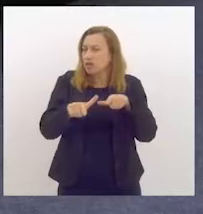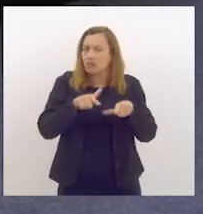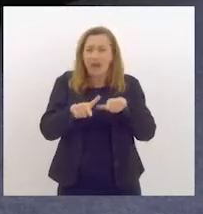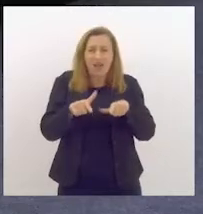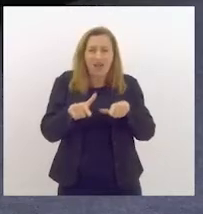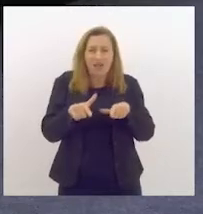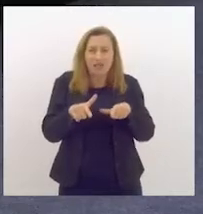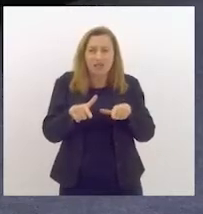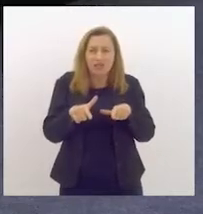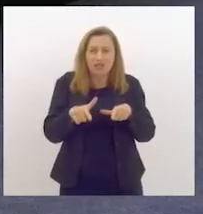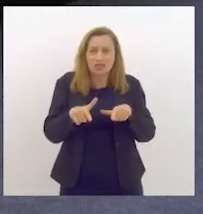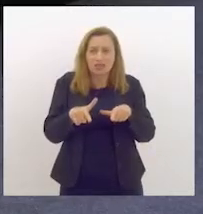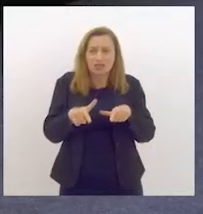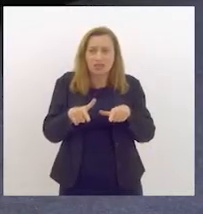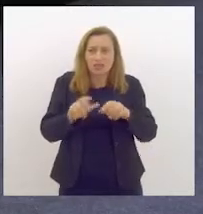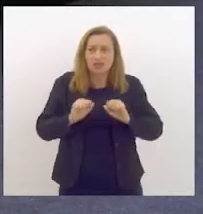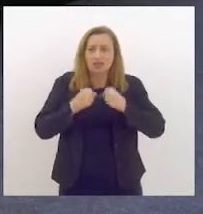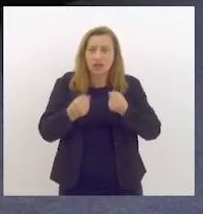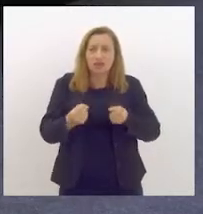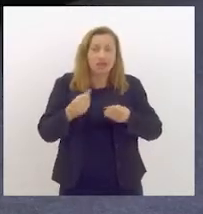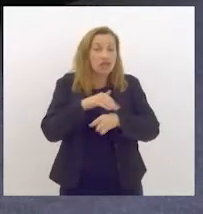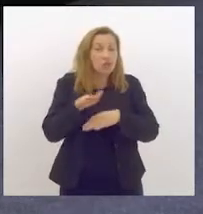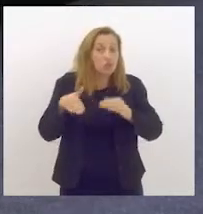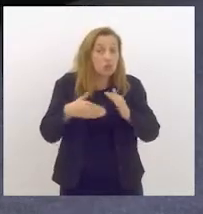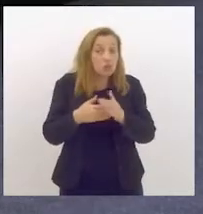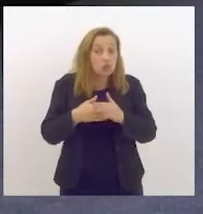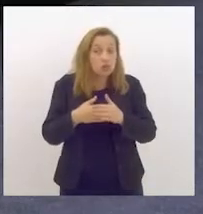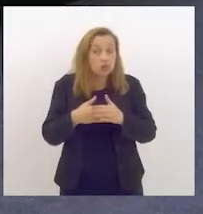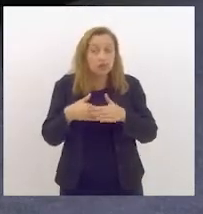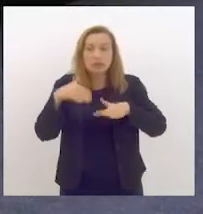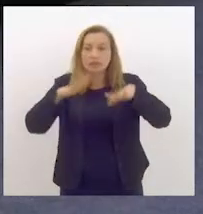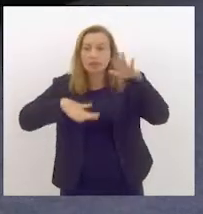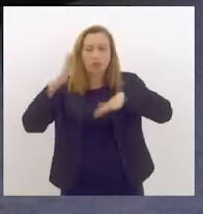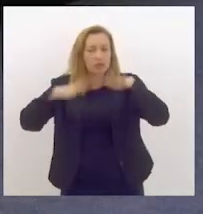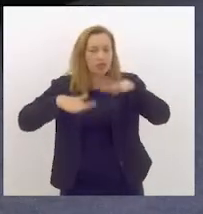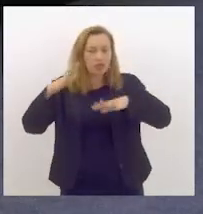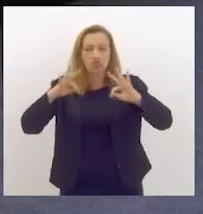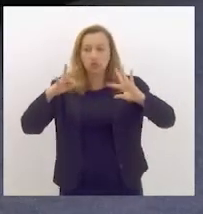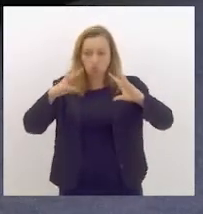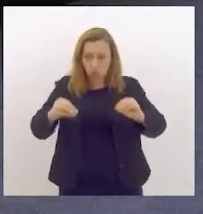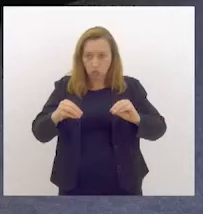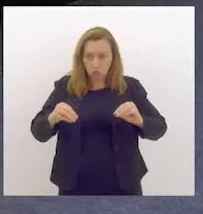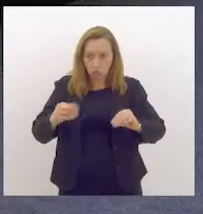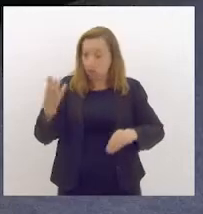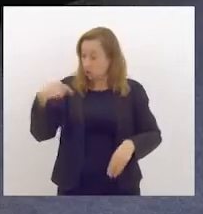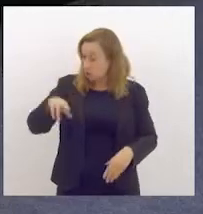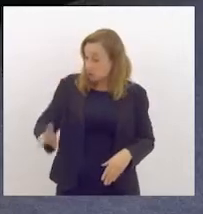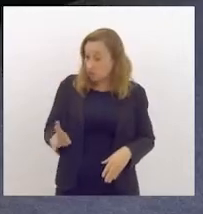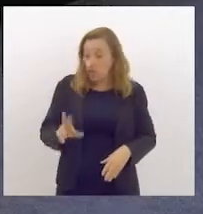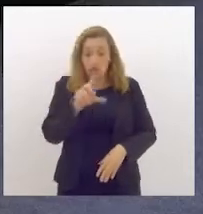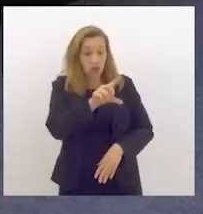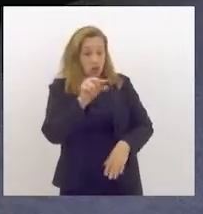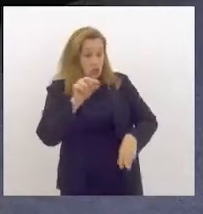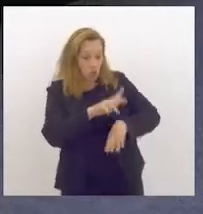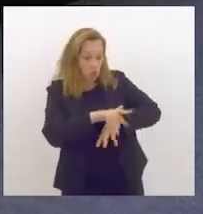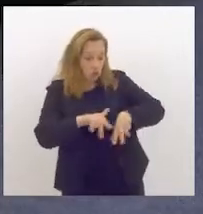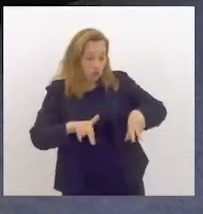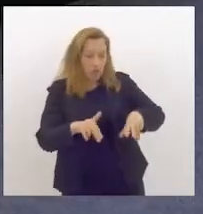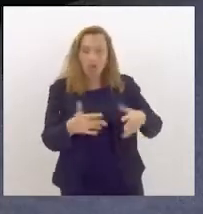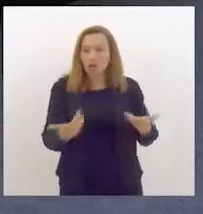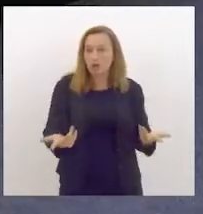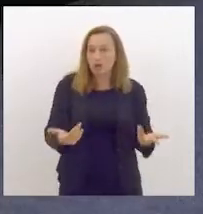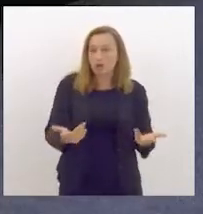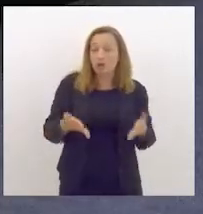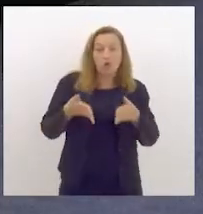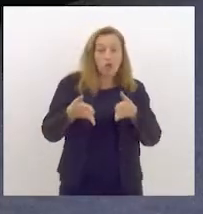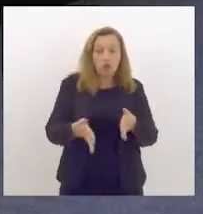tu defende todos Independente de tudo de religião de opção sexual só